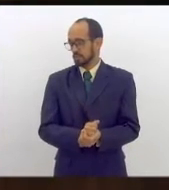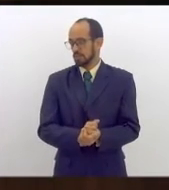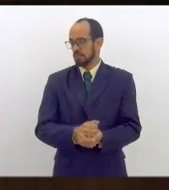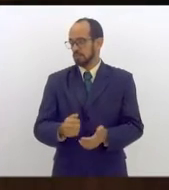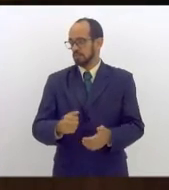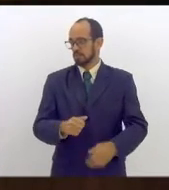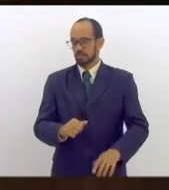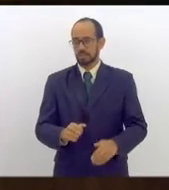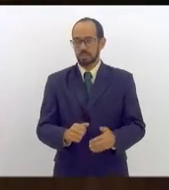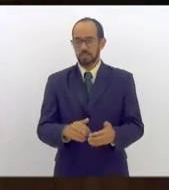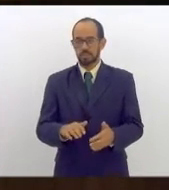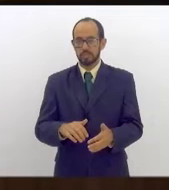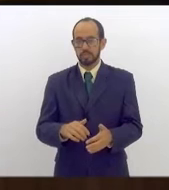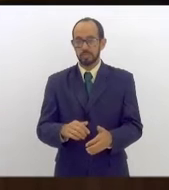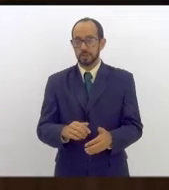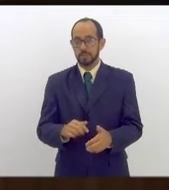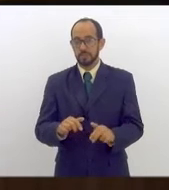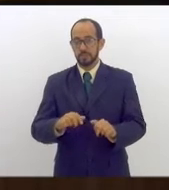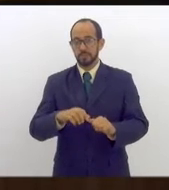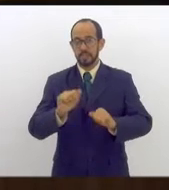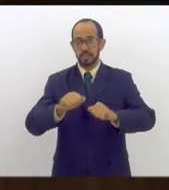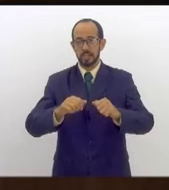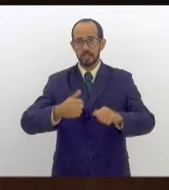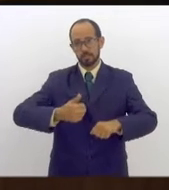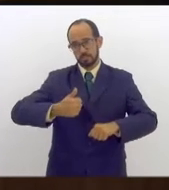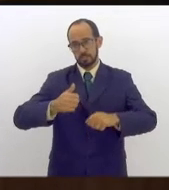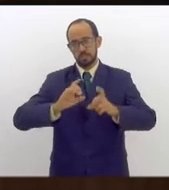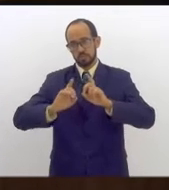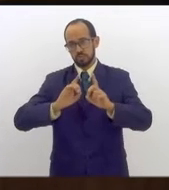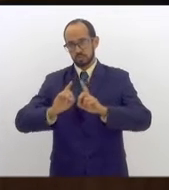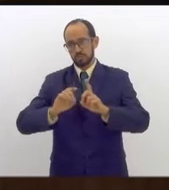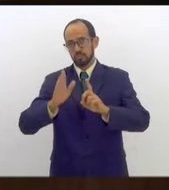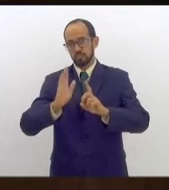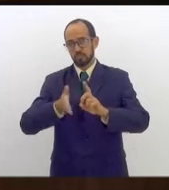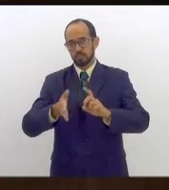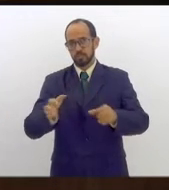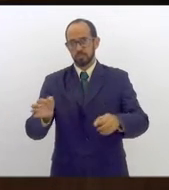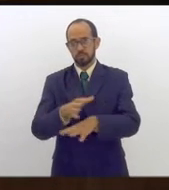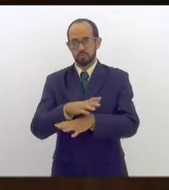caberia na primeira discussão.